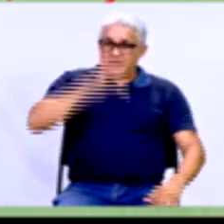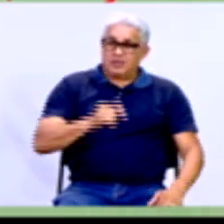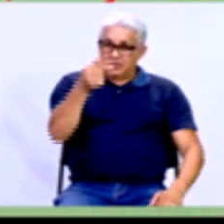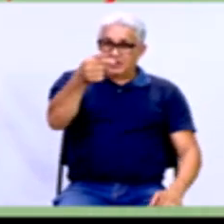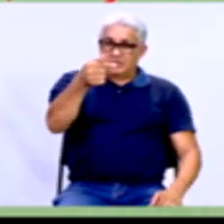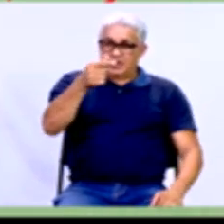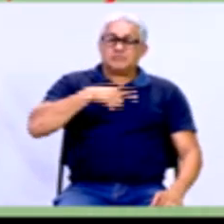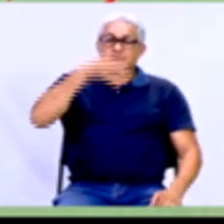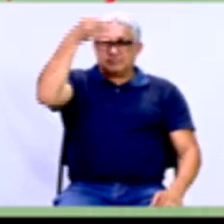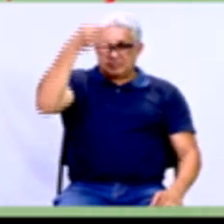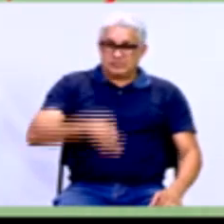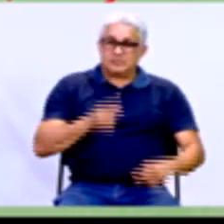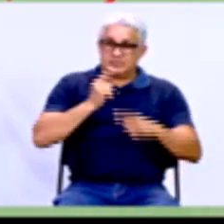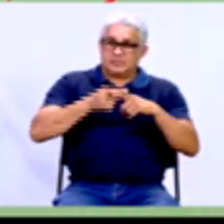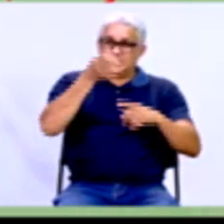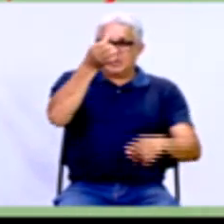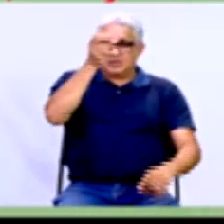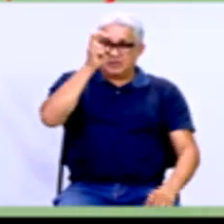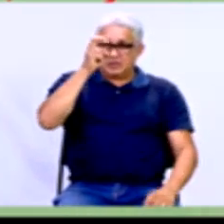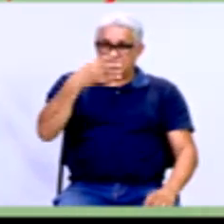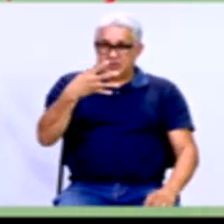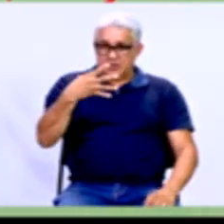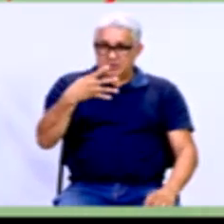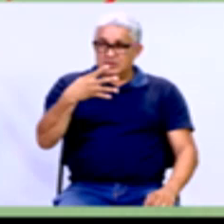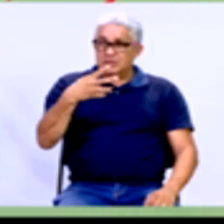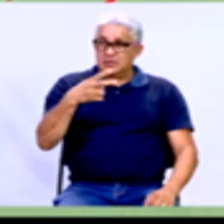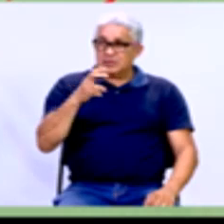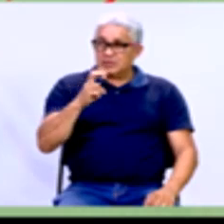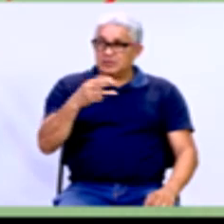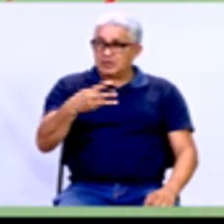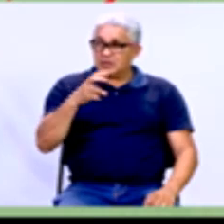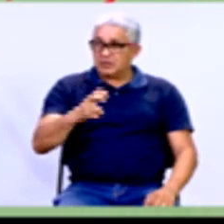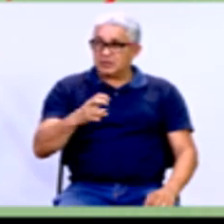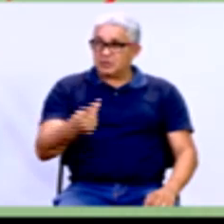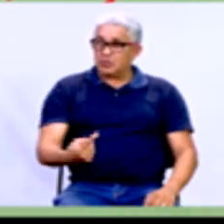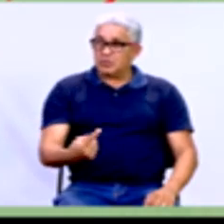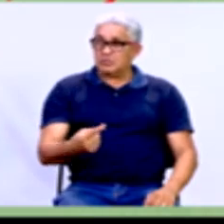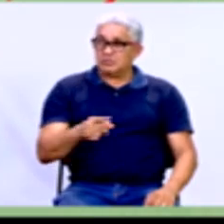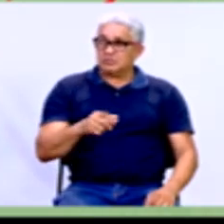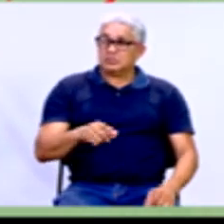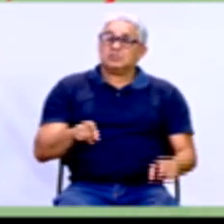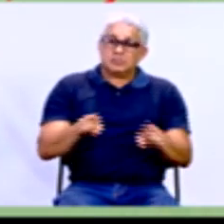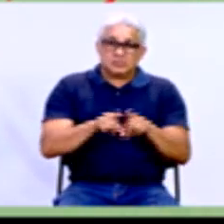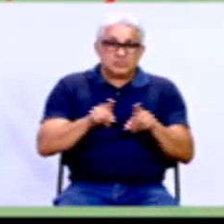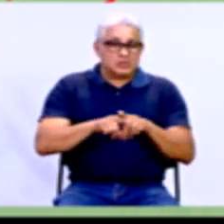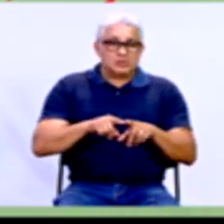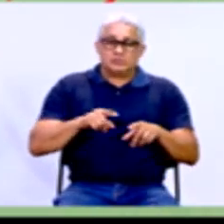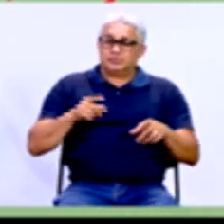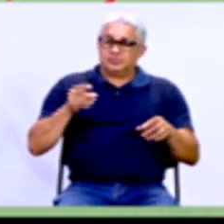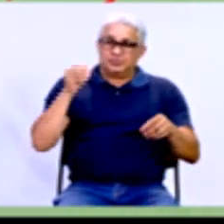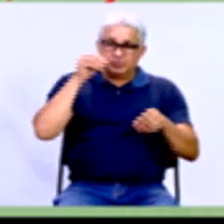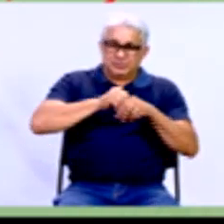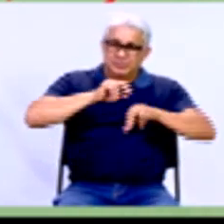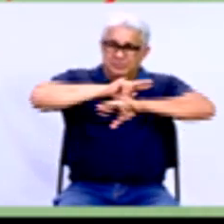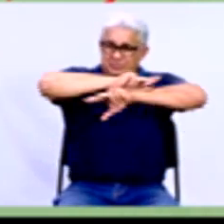os meus números são menores que 7. E aqui a gente poderia colocar mais infinitas questões, tipo,